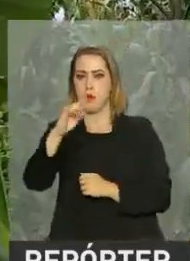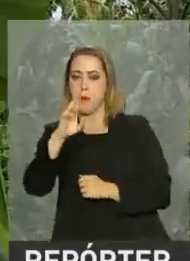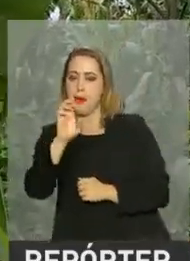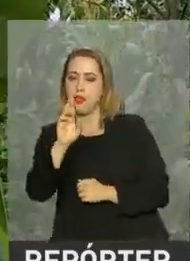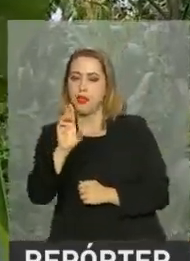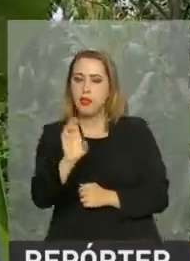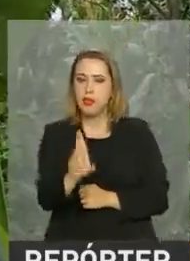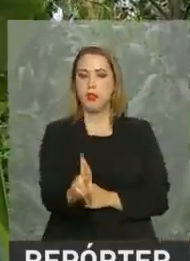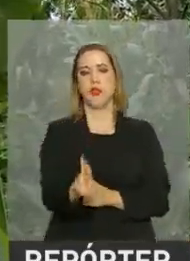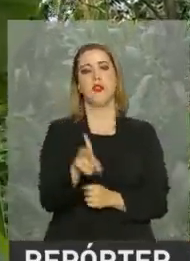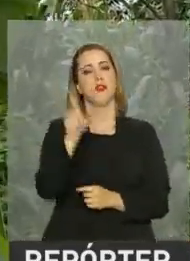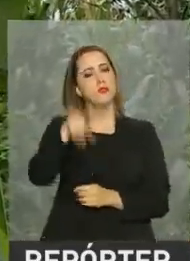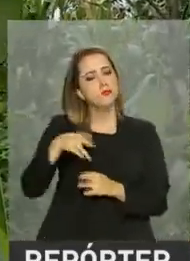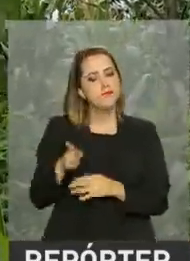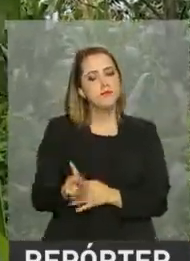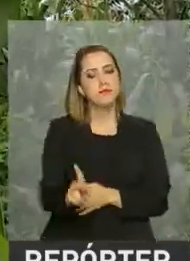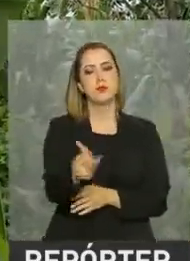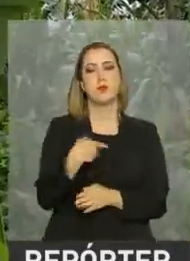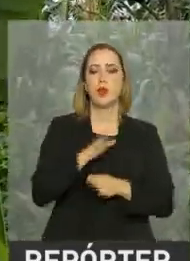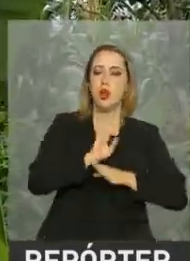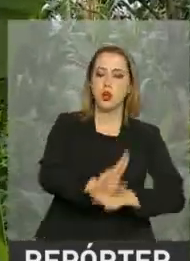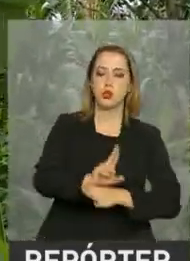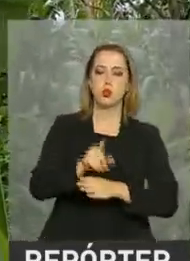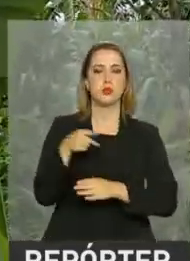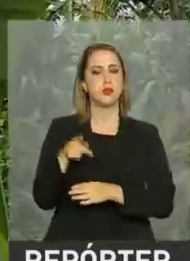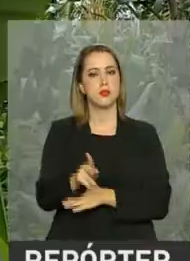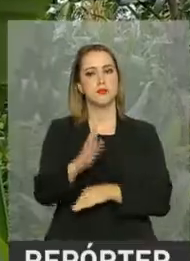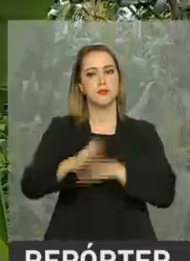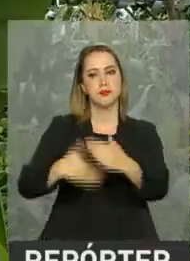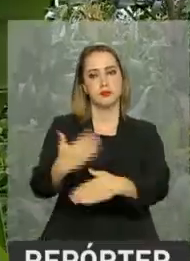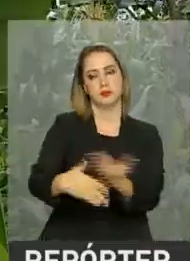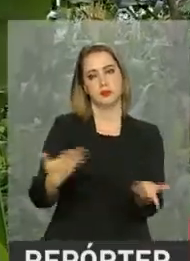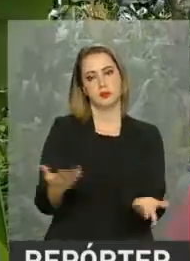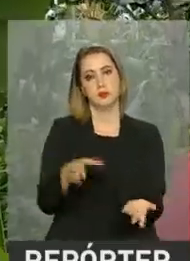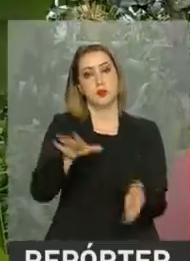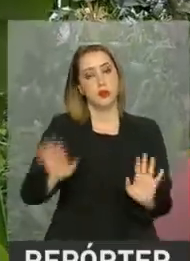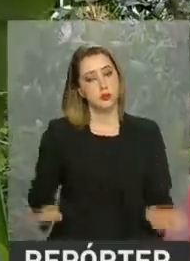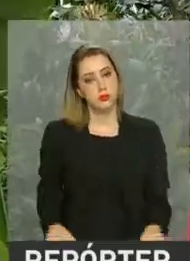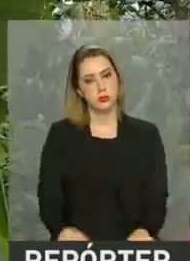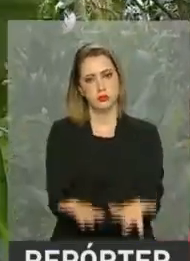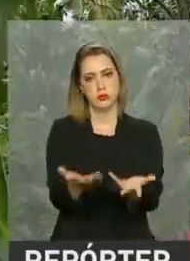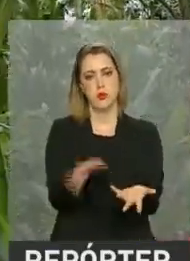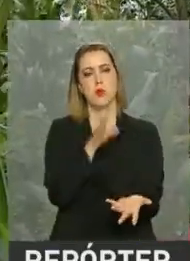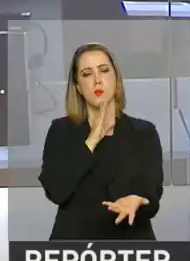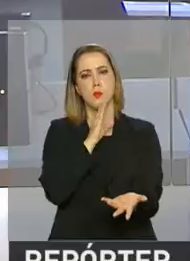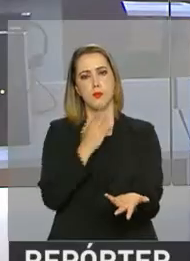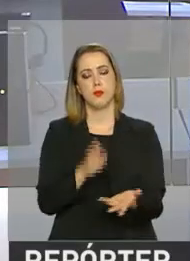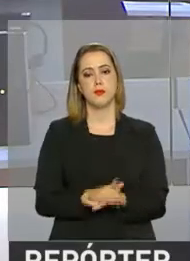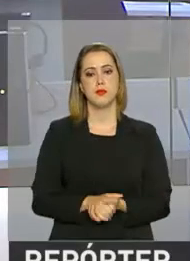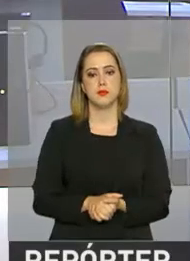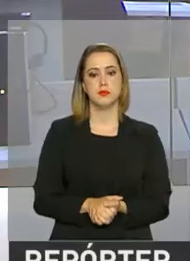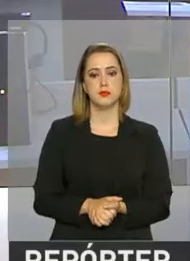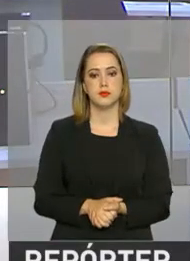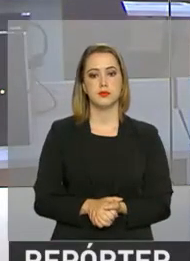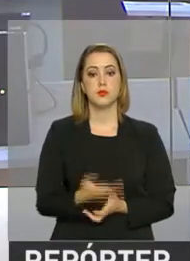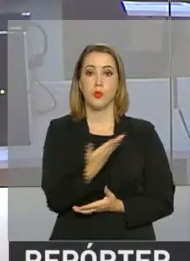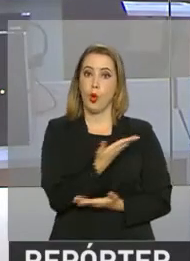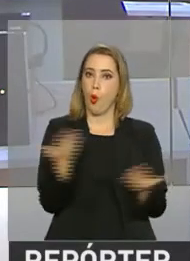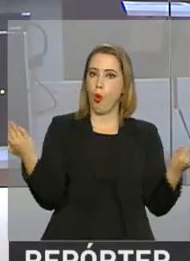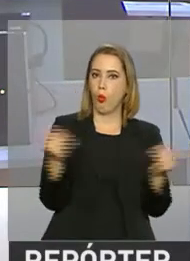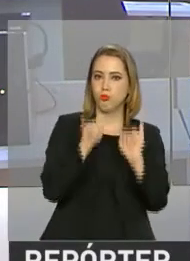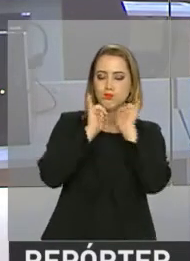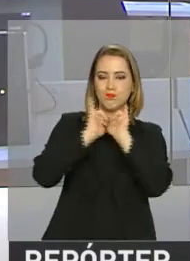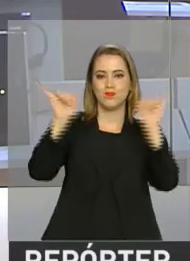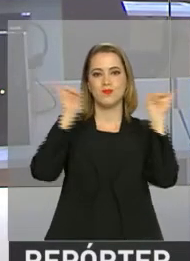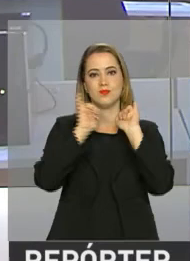que vai ajudar bastante aqui no desenvolvimento da tanto na produção tanto o conhecimento isso aí hoje o gabarito